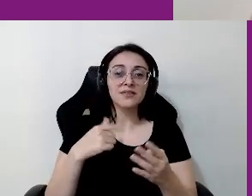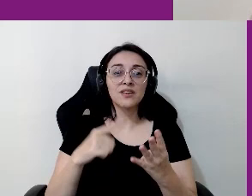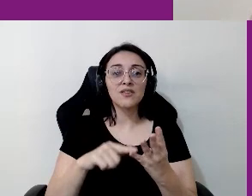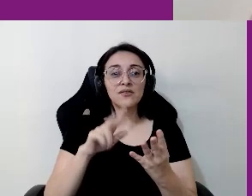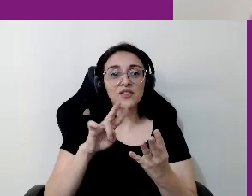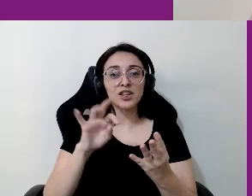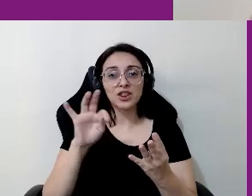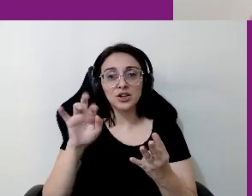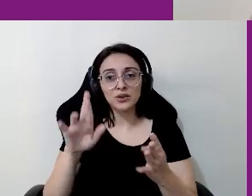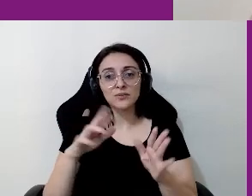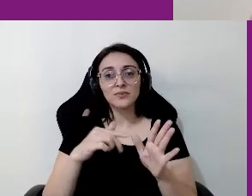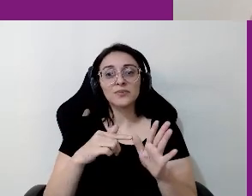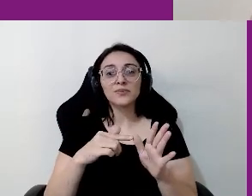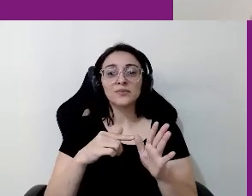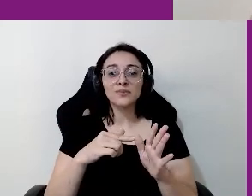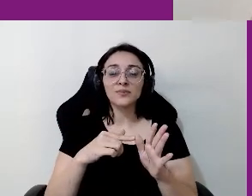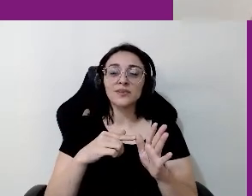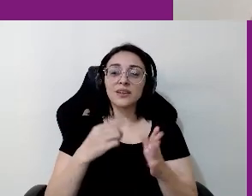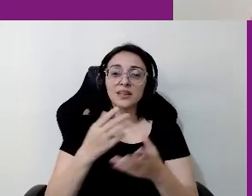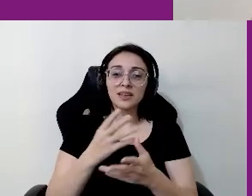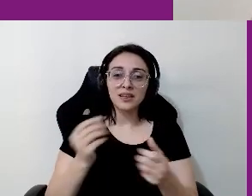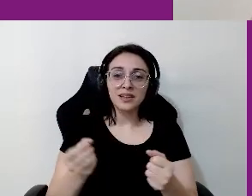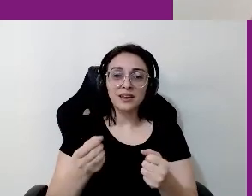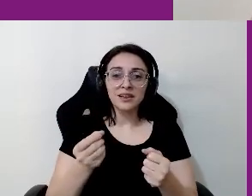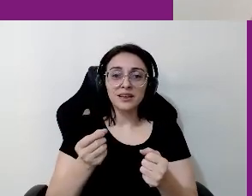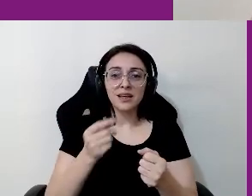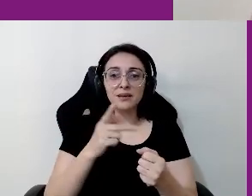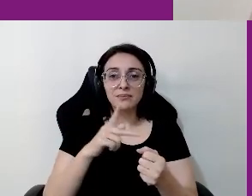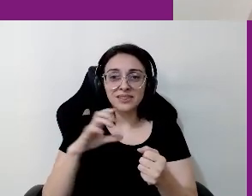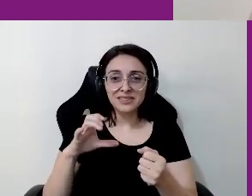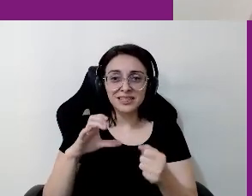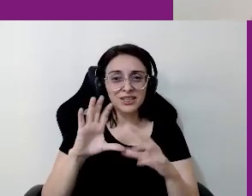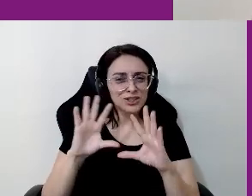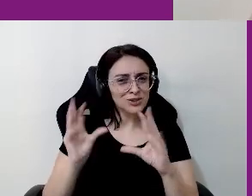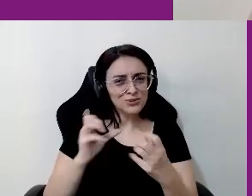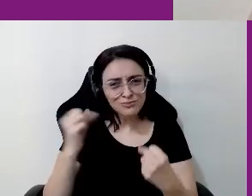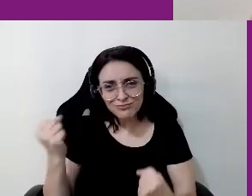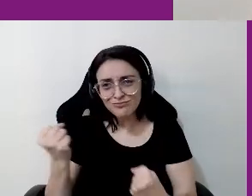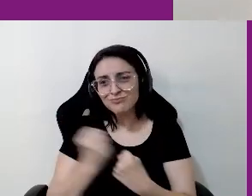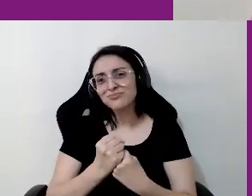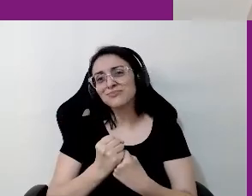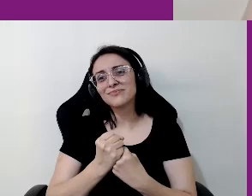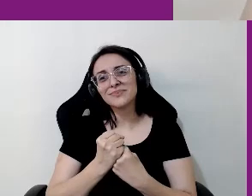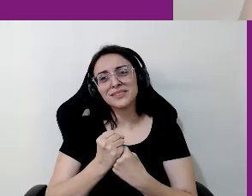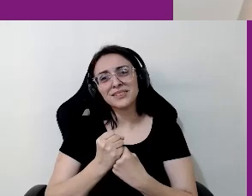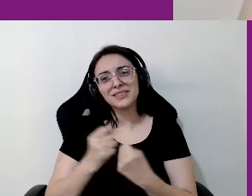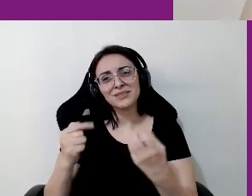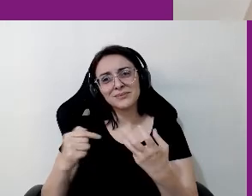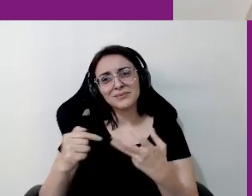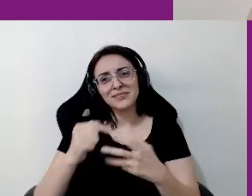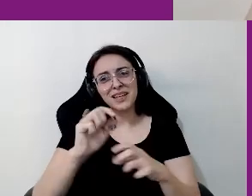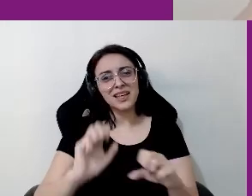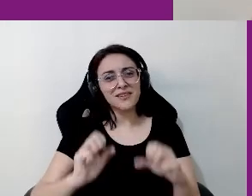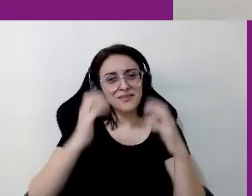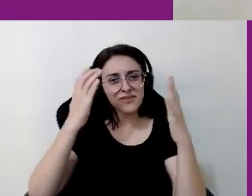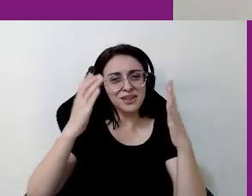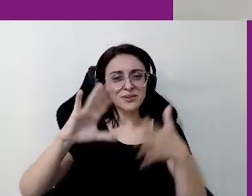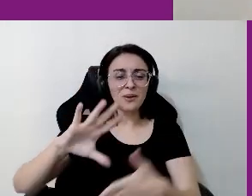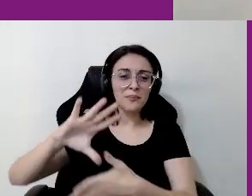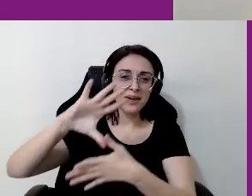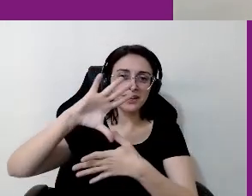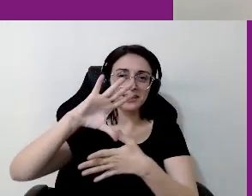pela organização do evento, a PC por todo o suporte em todos esses eventos do